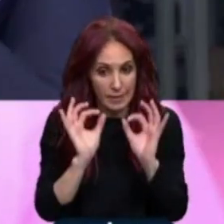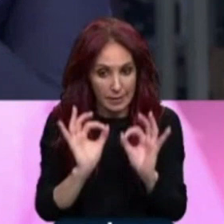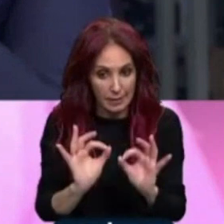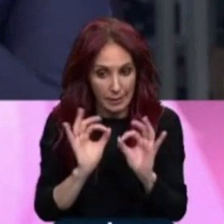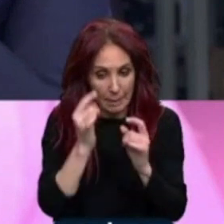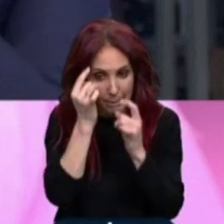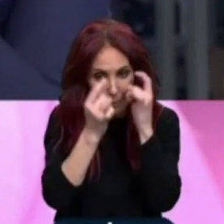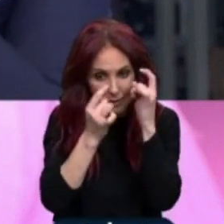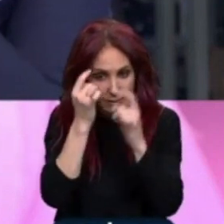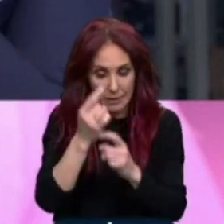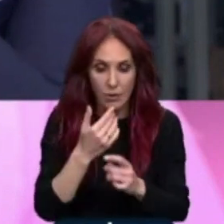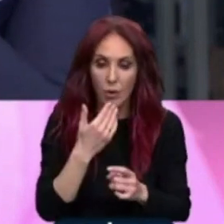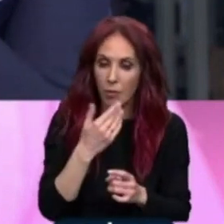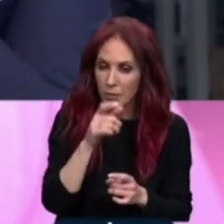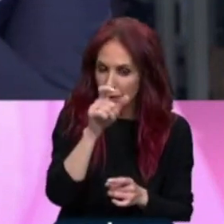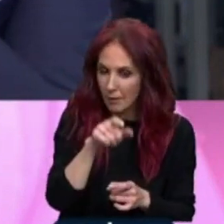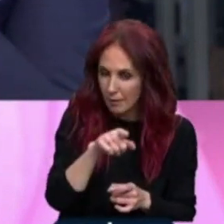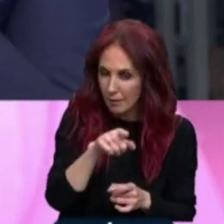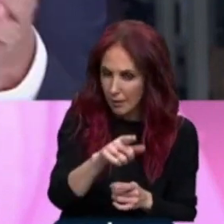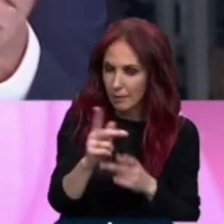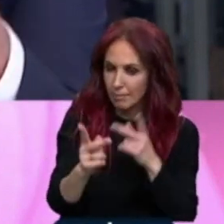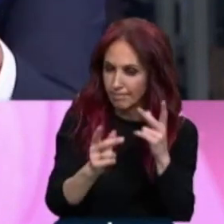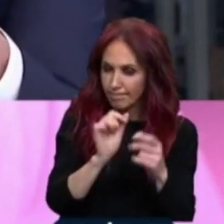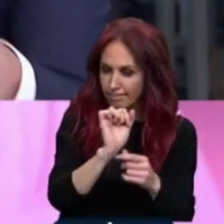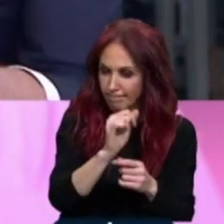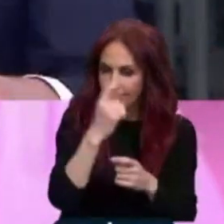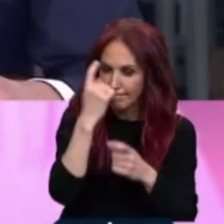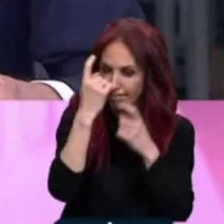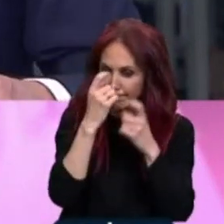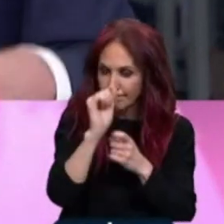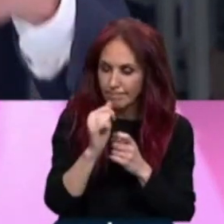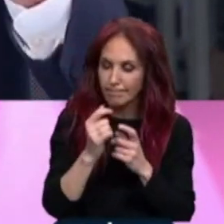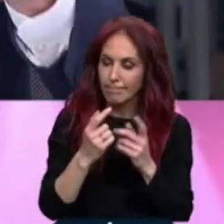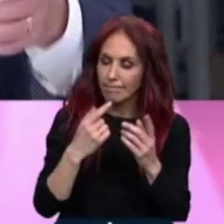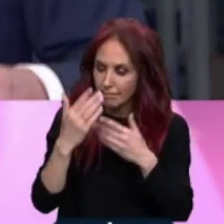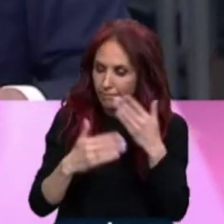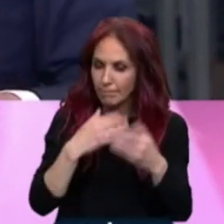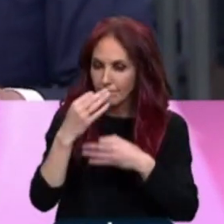pensar. Zé, agradeço a análise que trouxeste aqui ao Jornal das 8. Vamos naturalmente continuar a conversar ao longo dos próximos dias.